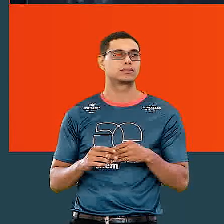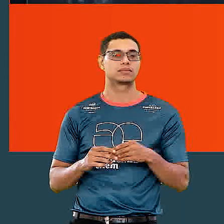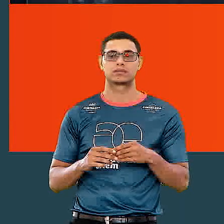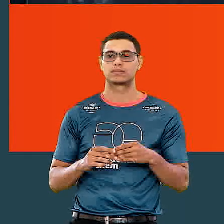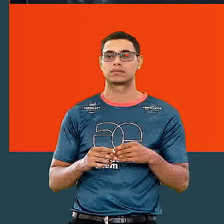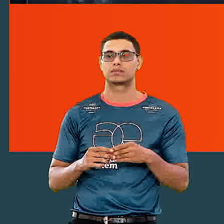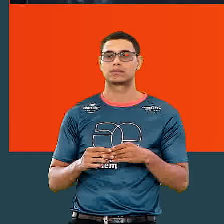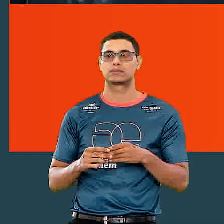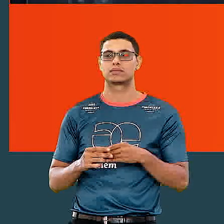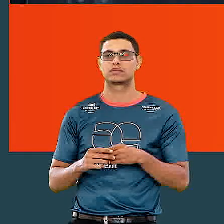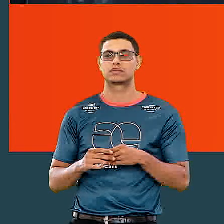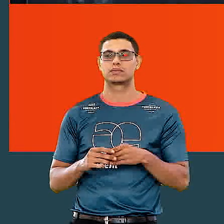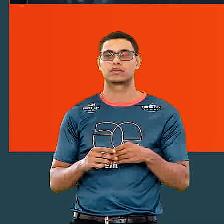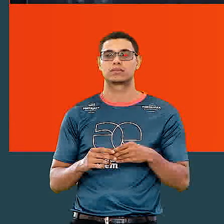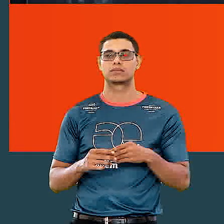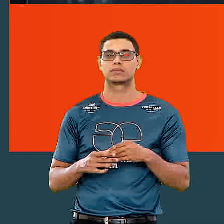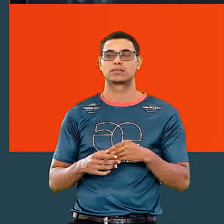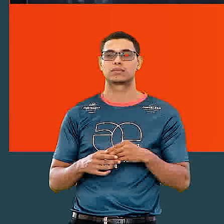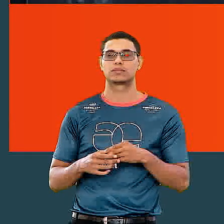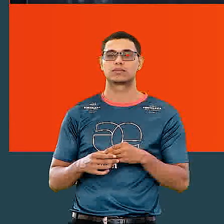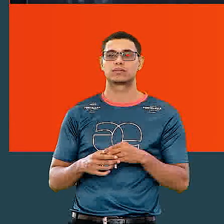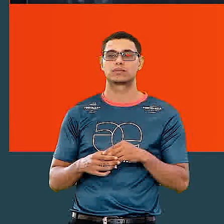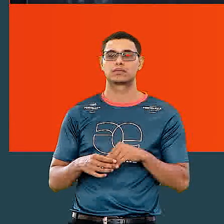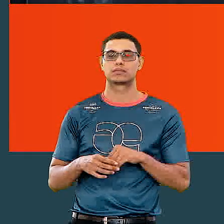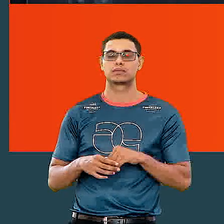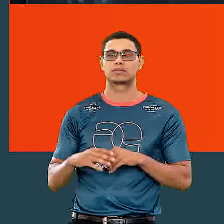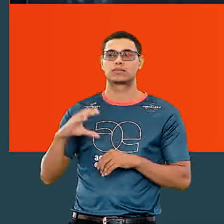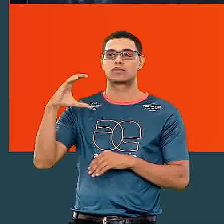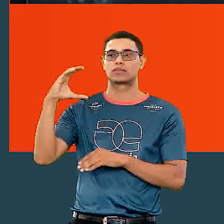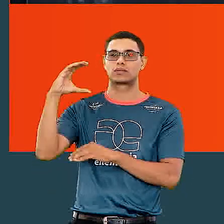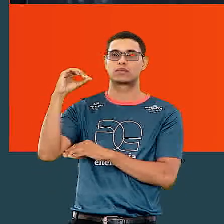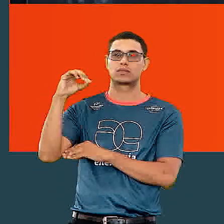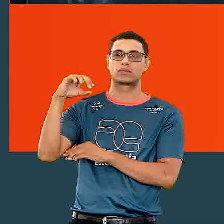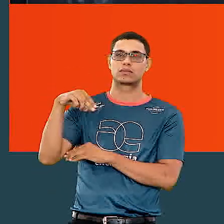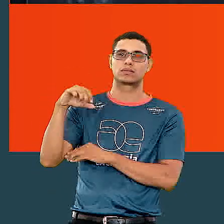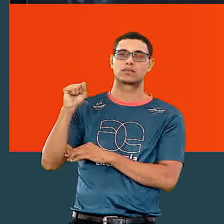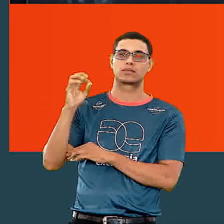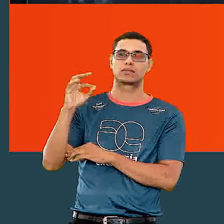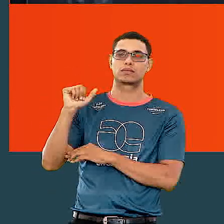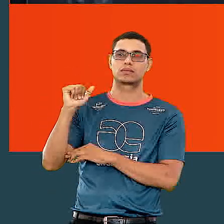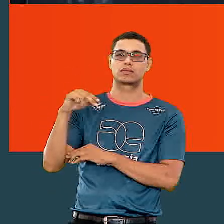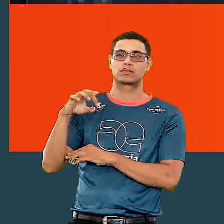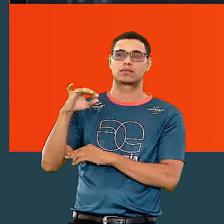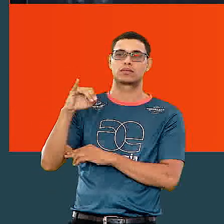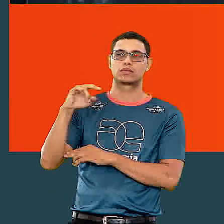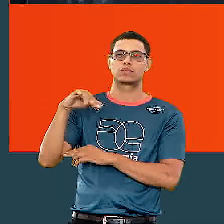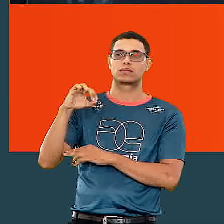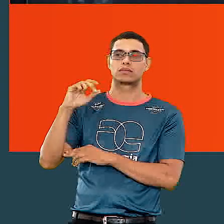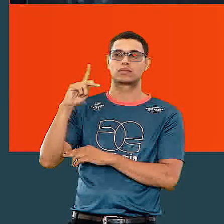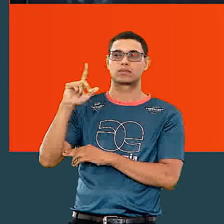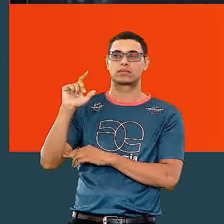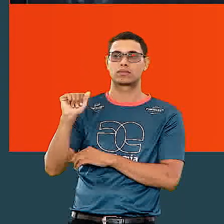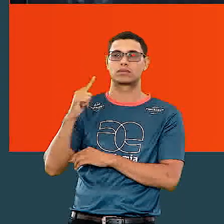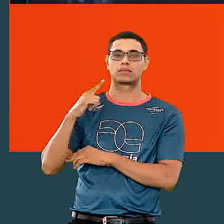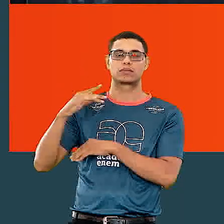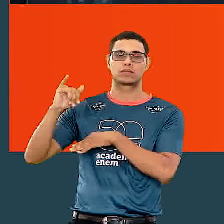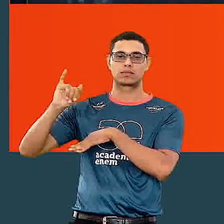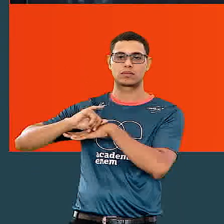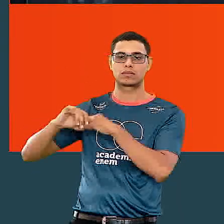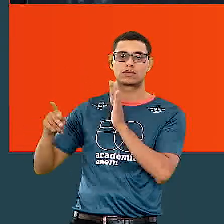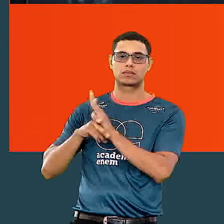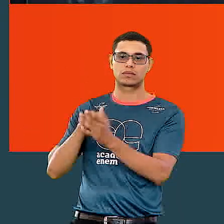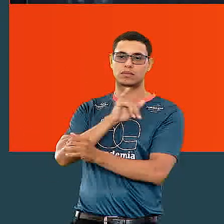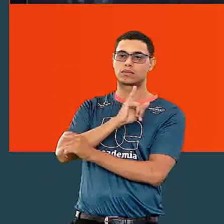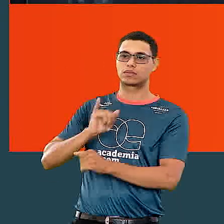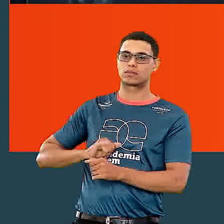Capital do Império Bizantino, tá? Constantinopla, capital do Império Bizantino. Show, vai para frente. Mas também